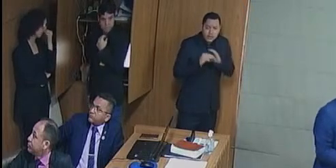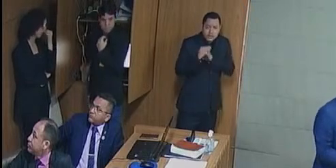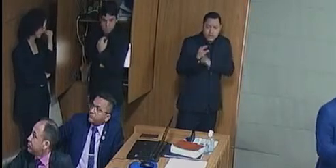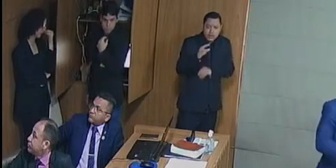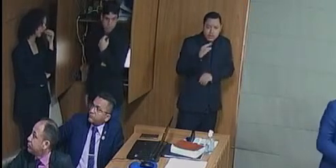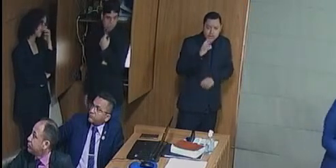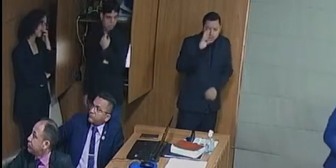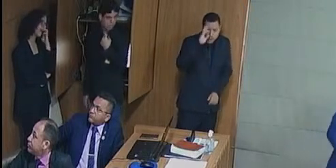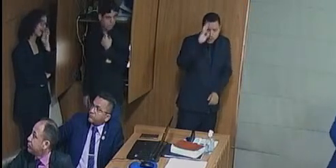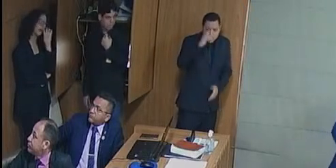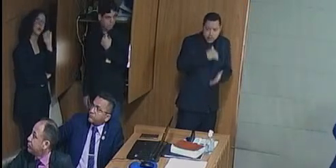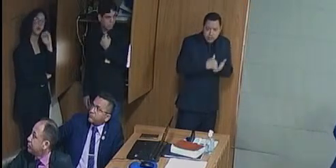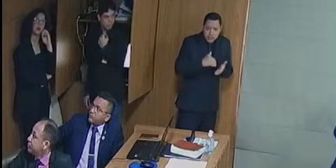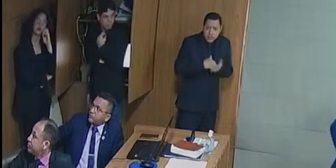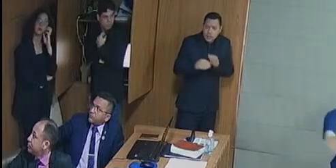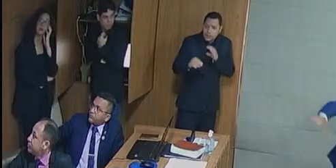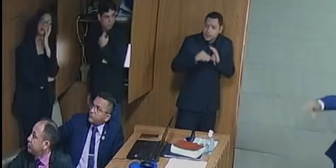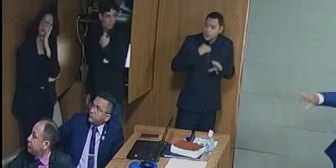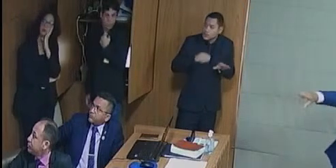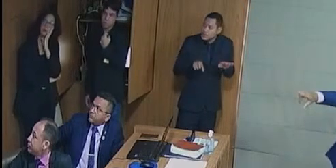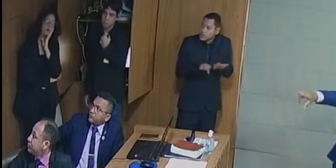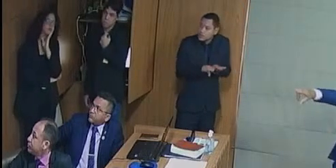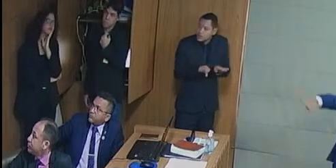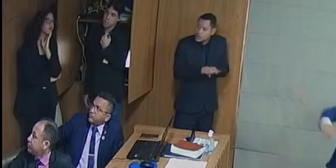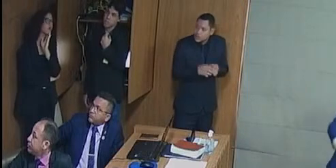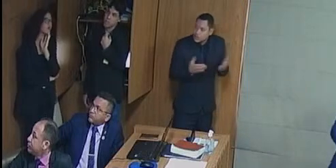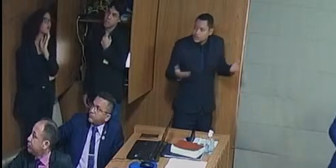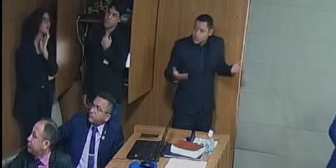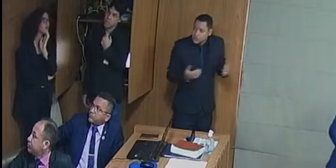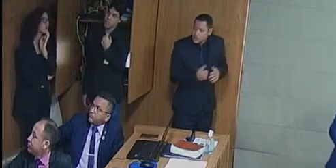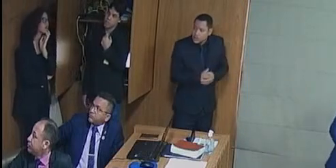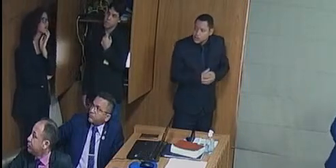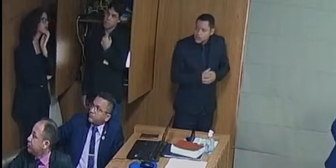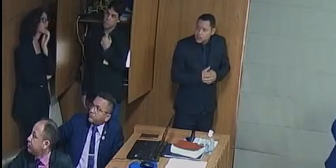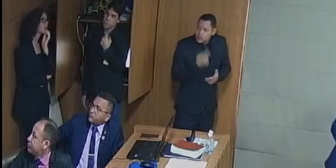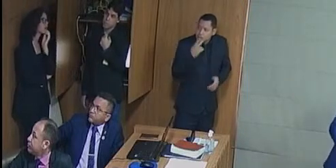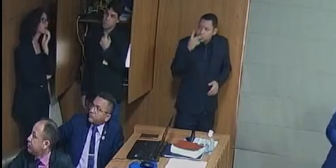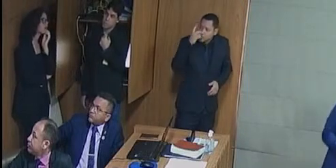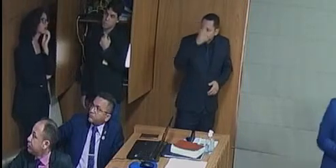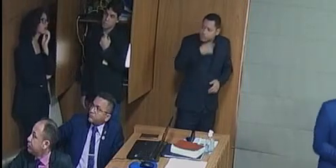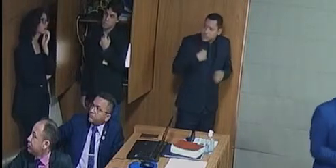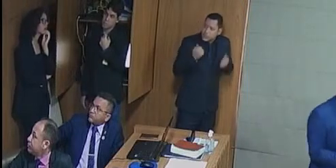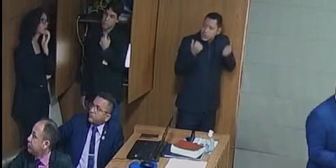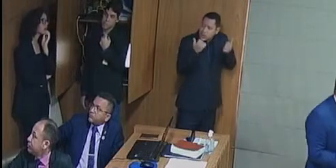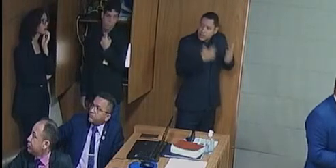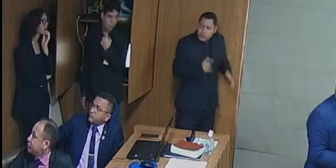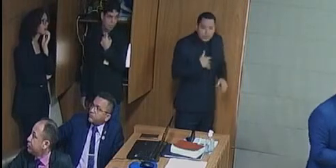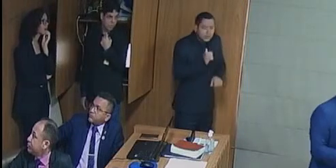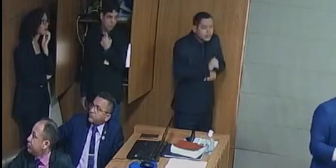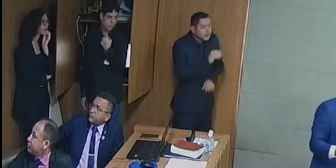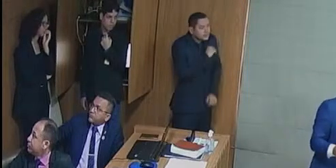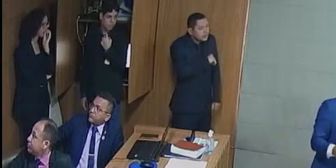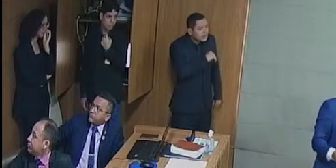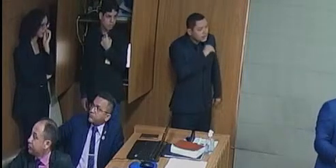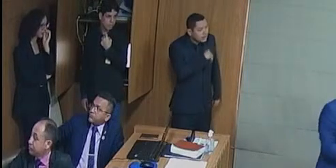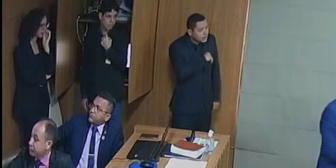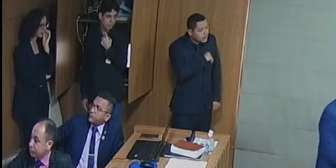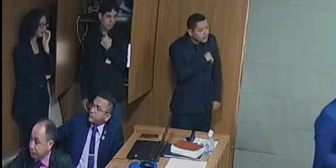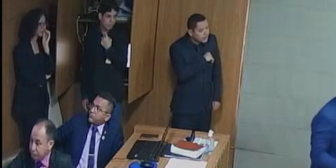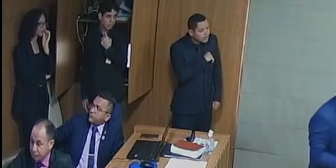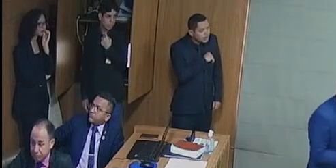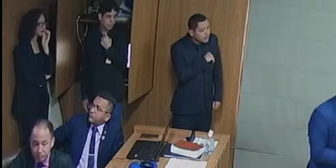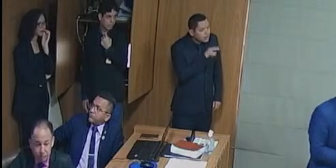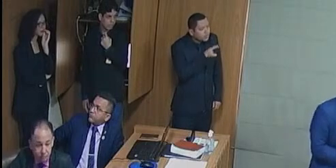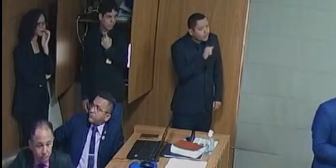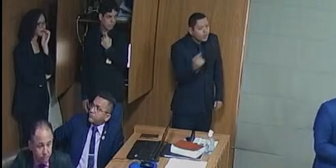e min encaminhou pasm situação complicada essa fez despesa contando com salário outrora fez despesa quem nunca